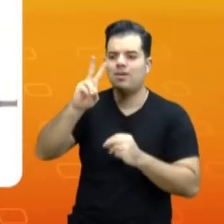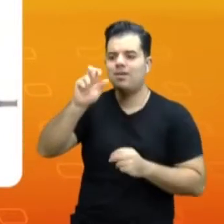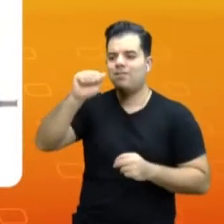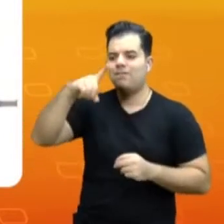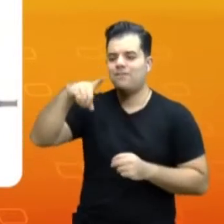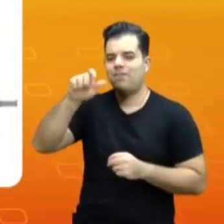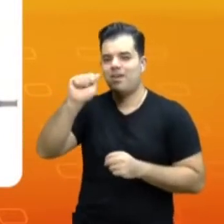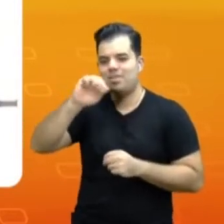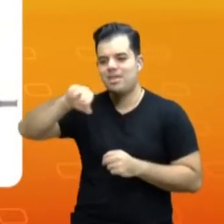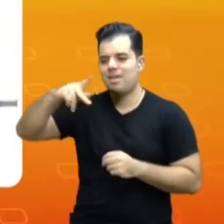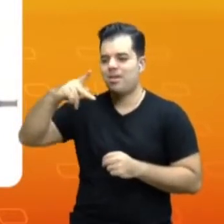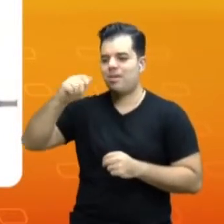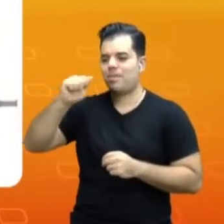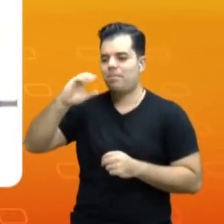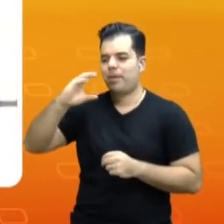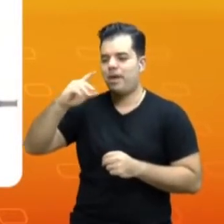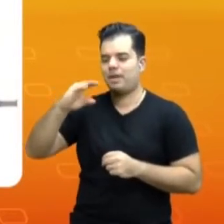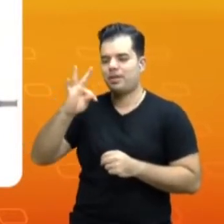diretamente da nuvem.